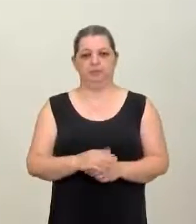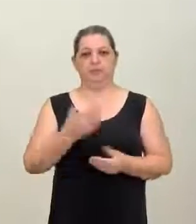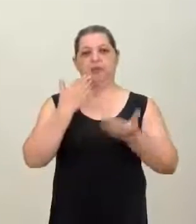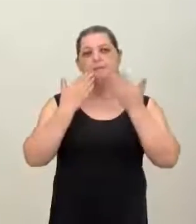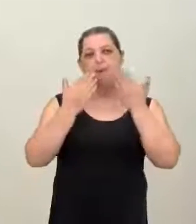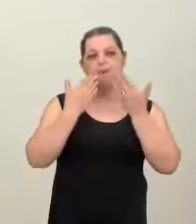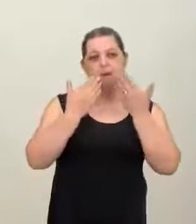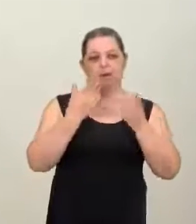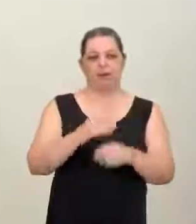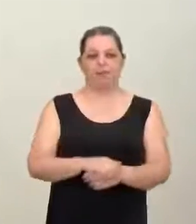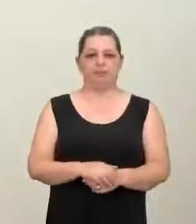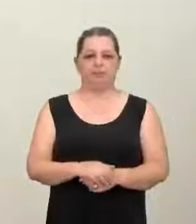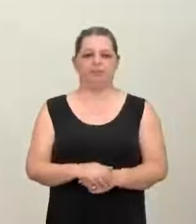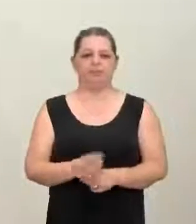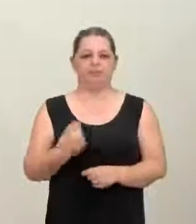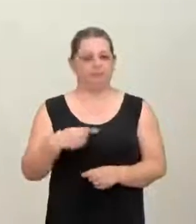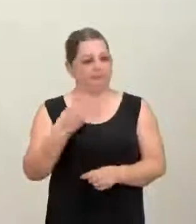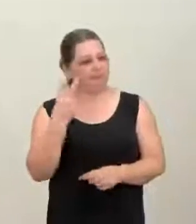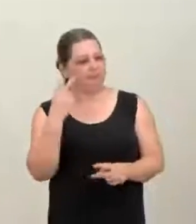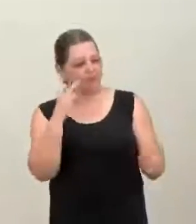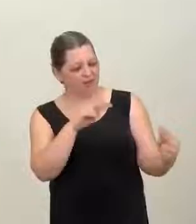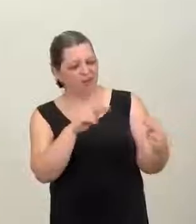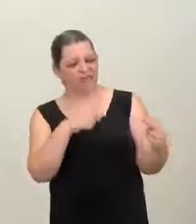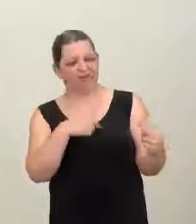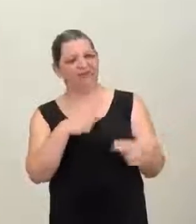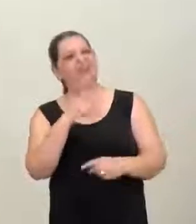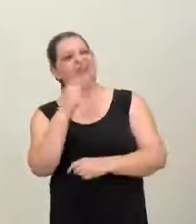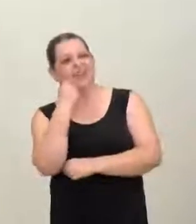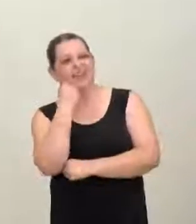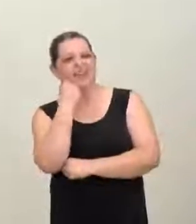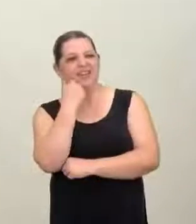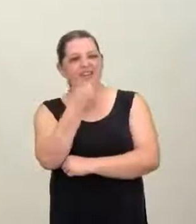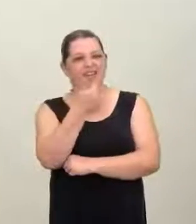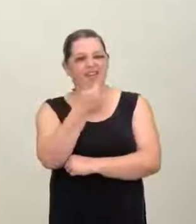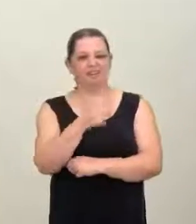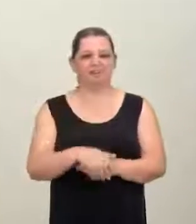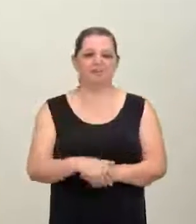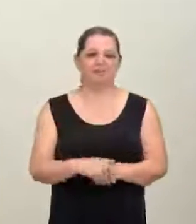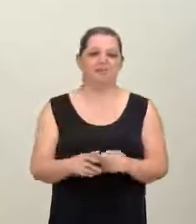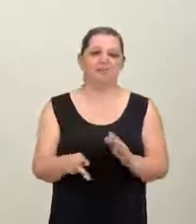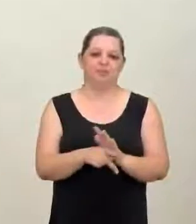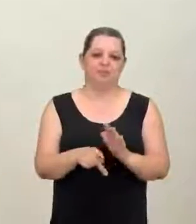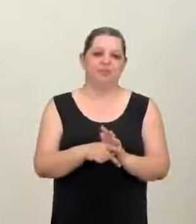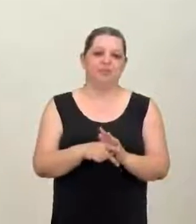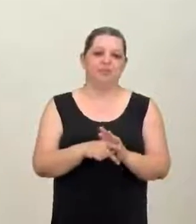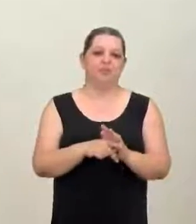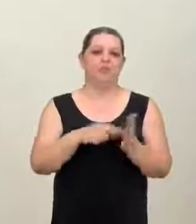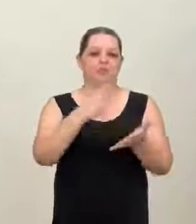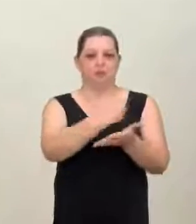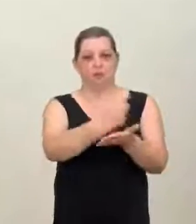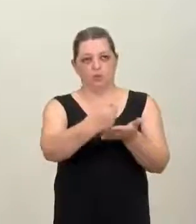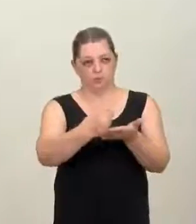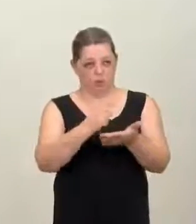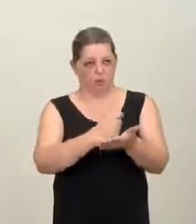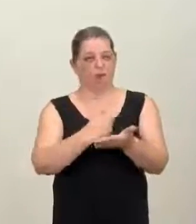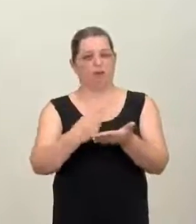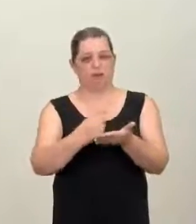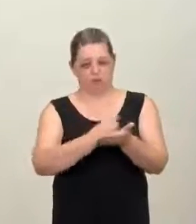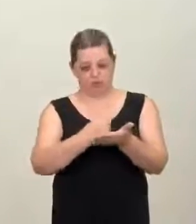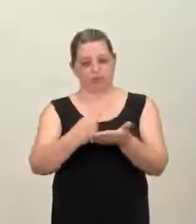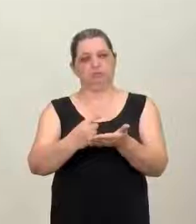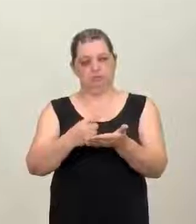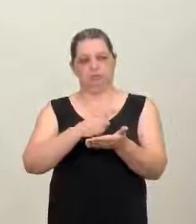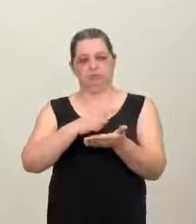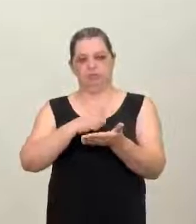lá assistindo assim, e o Deadpool olha para você e fala, e aí, cara? E, inclusive, o Deadpool faz isso nos quadrinhos também. Nos quadrinhos ele também quebra a